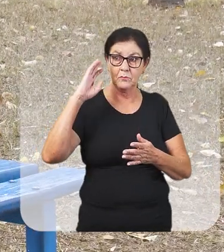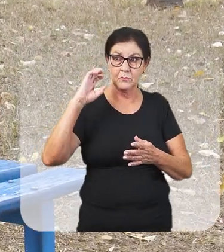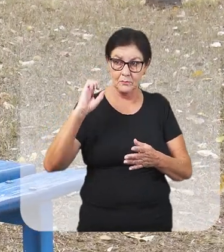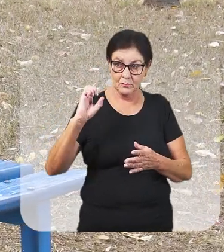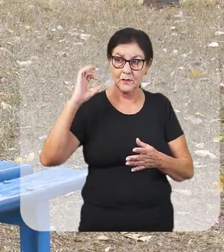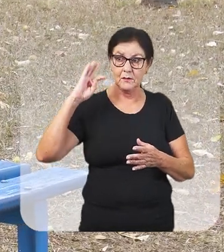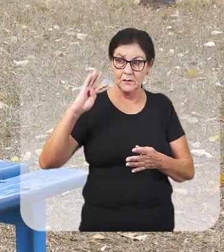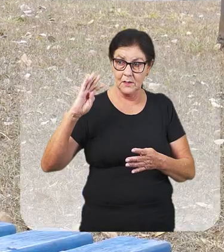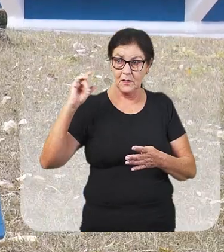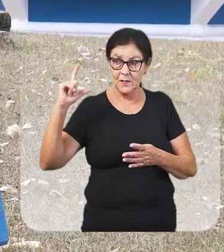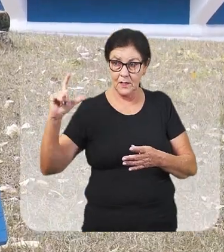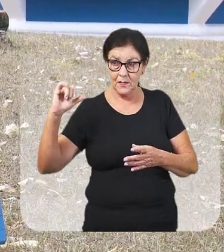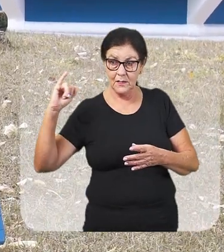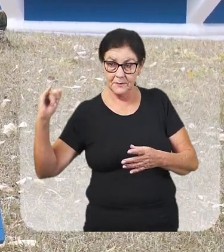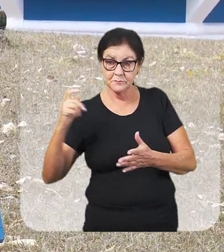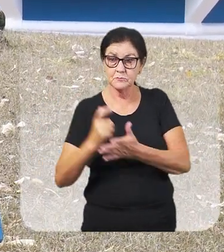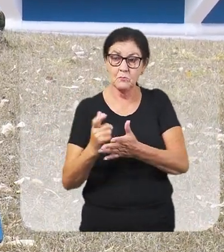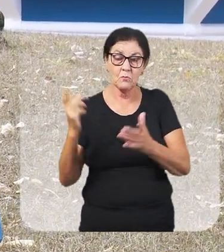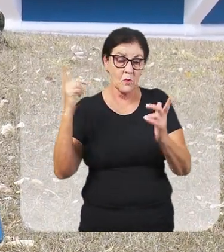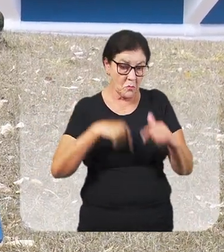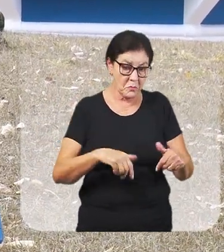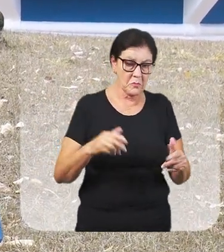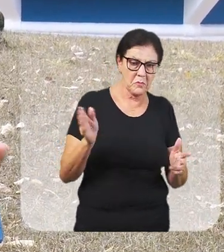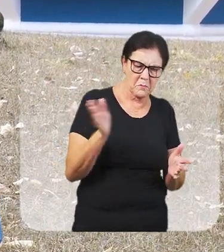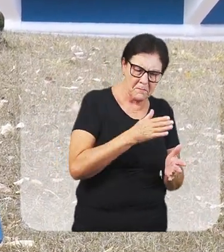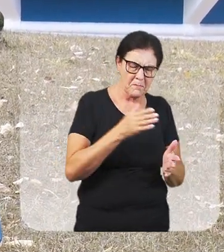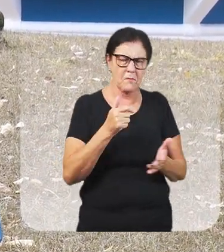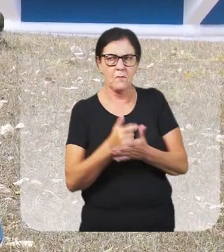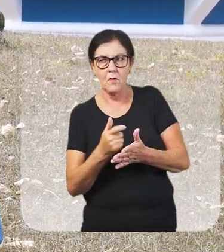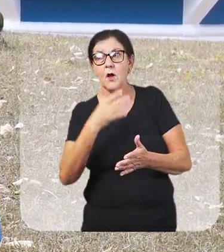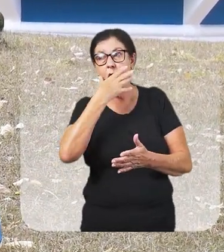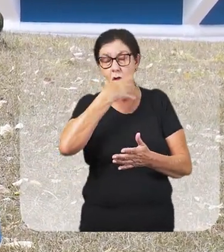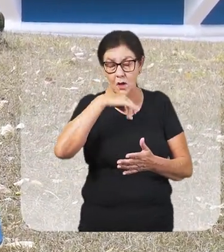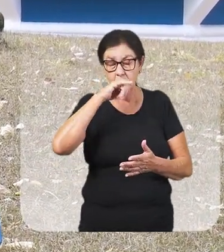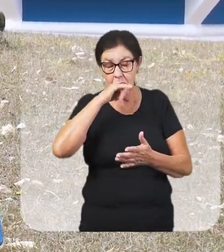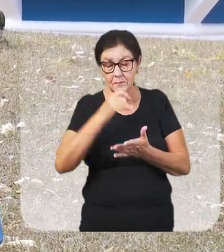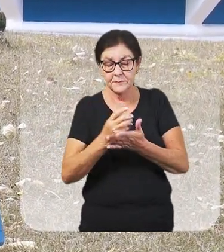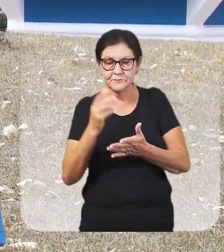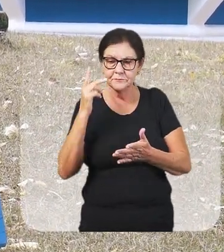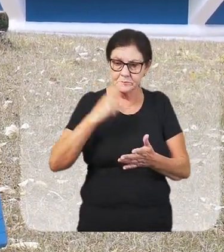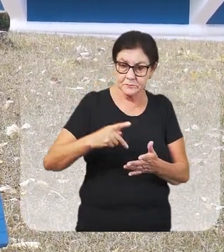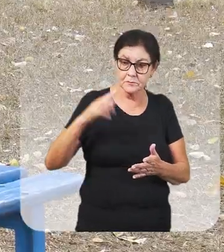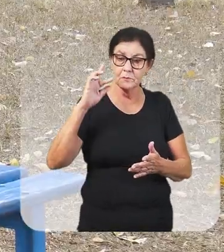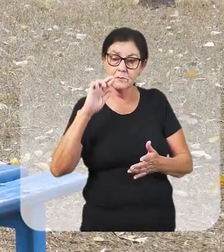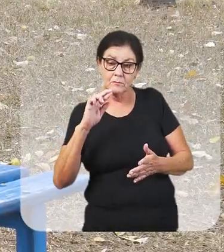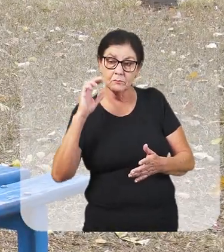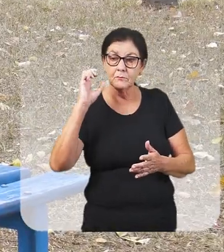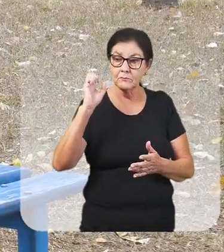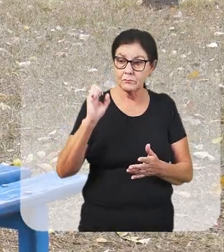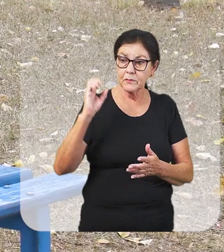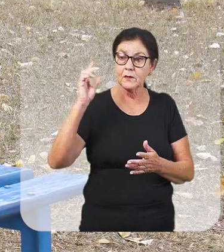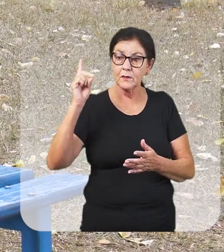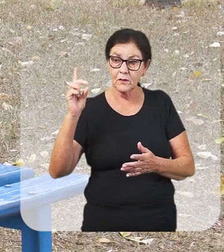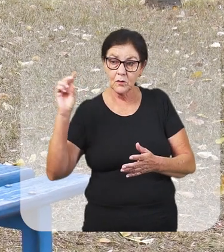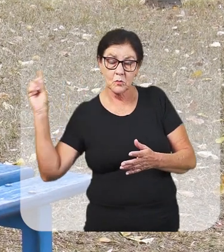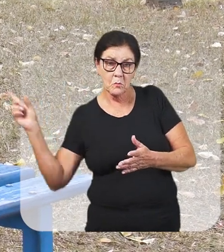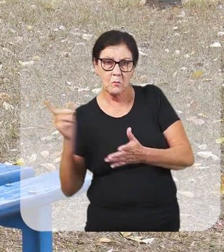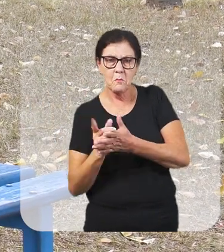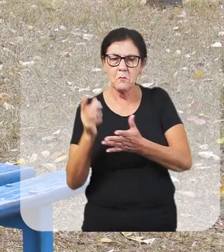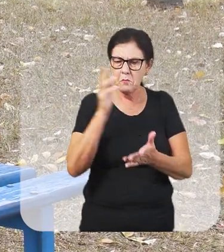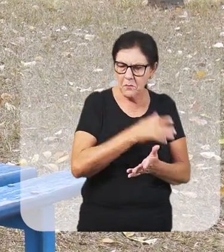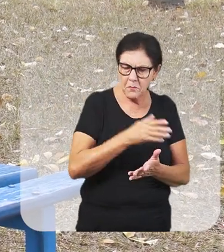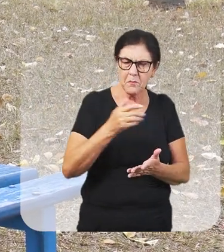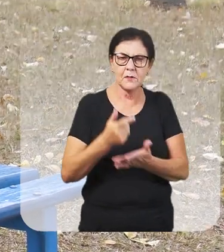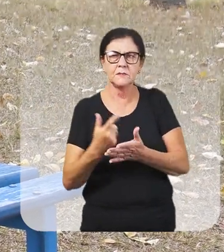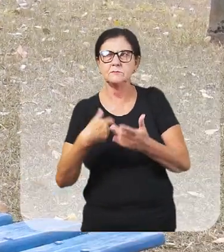cá se estabelecer. Não sabemos os motivos que levaram a família de Newton Prado se estabelecer em Leme, mas aqui eles ficaram por bons anos,